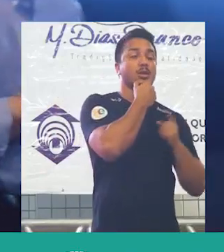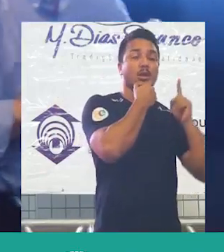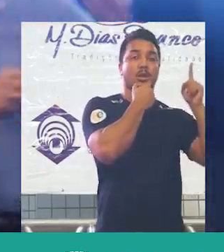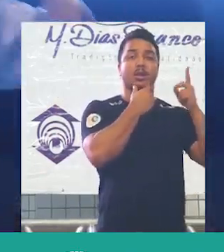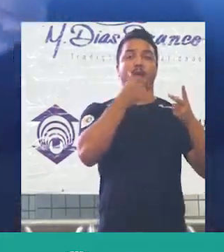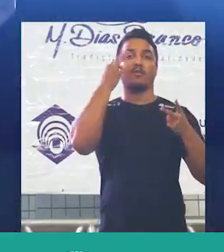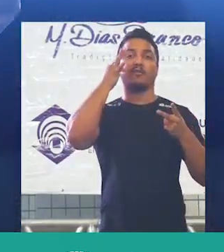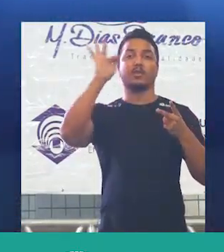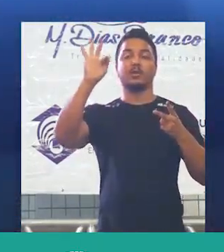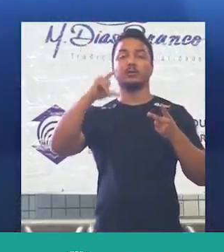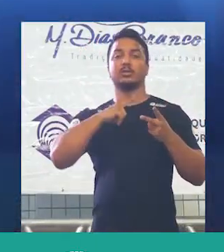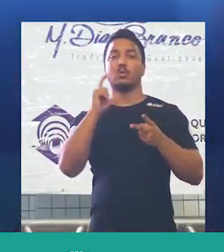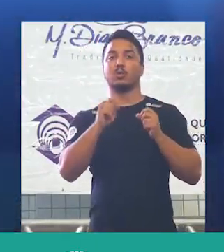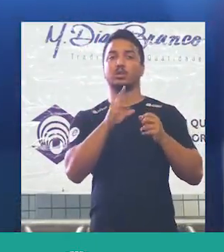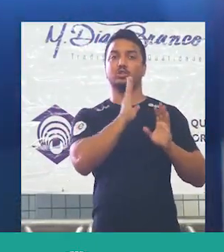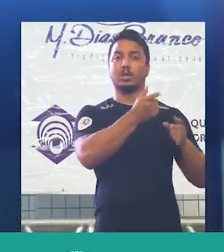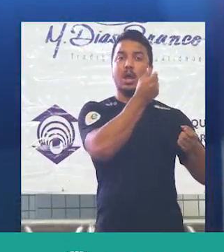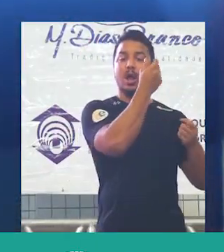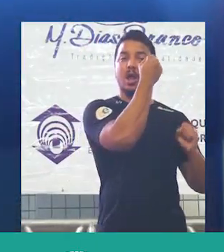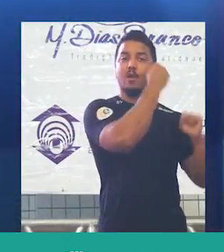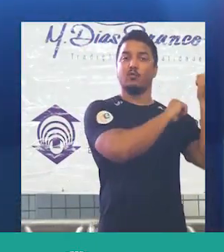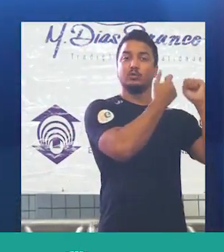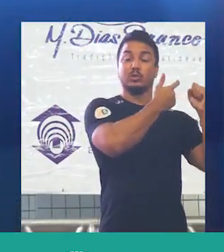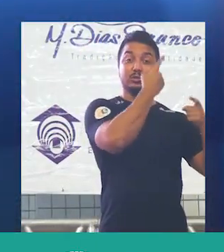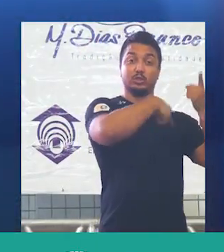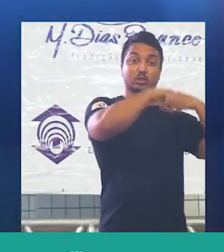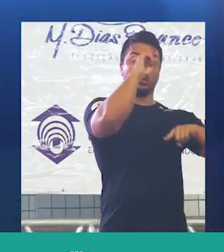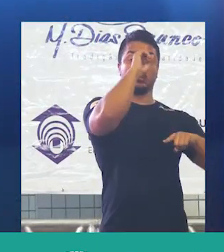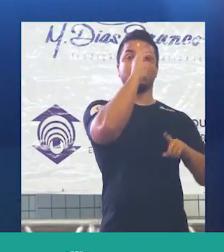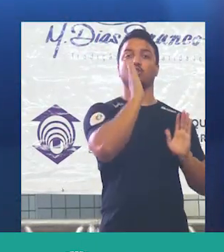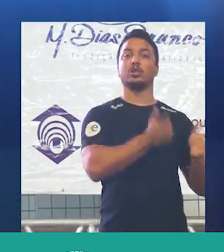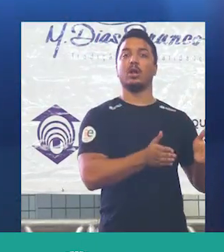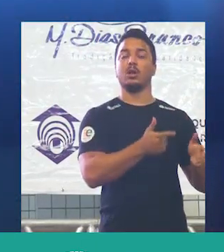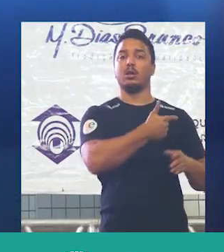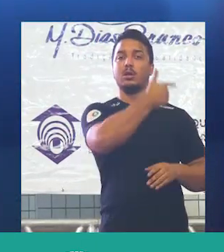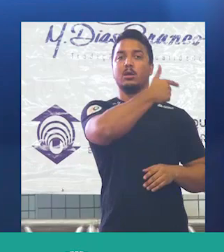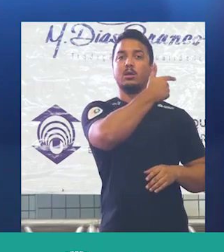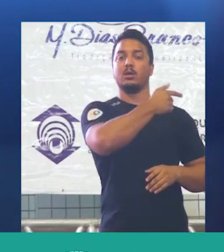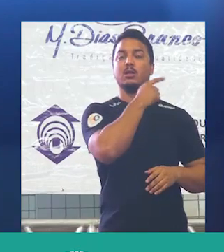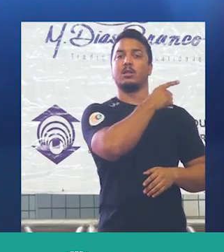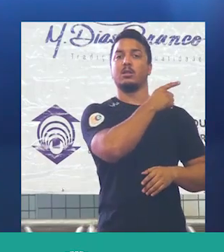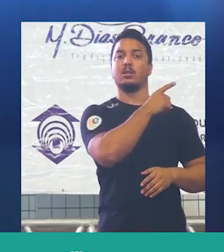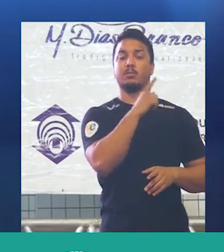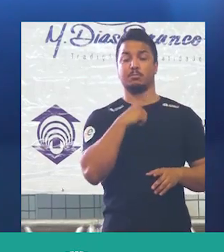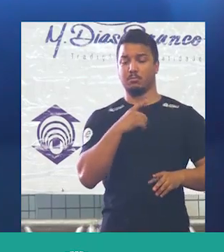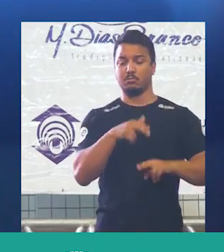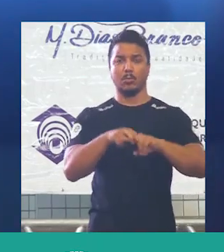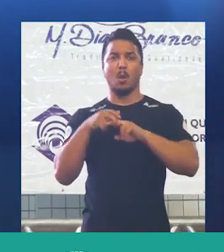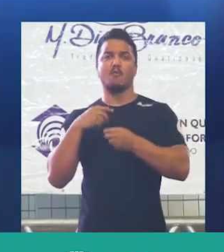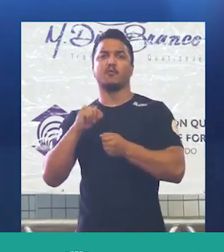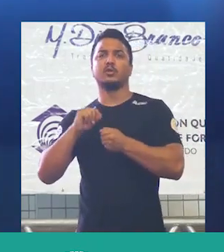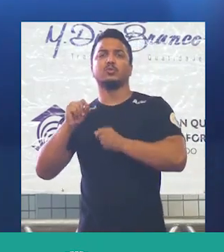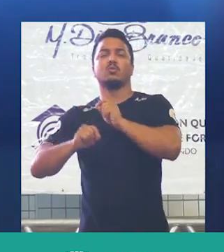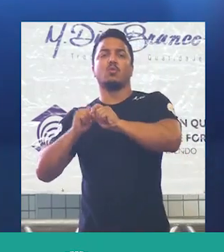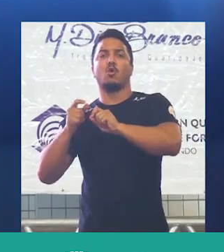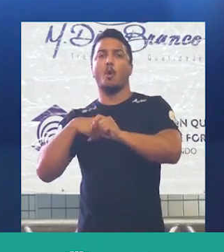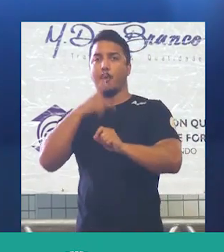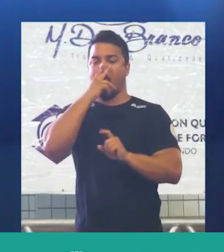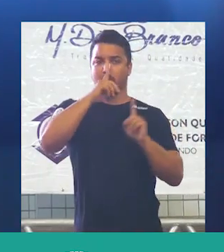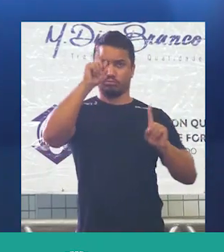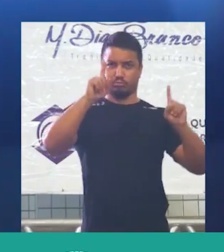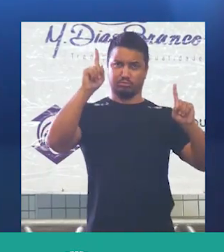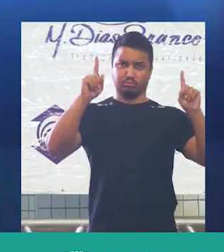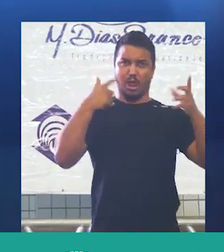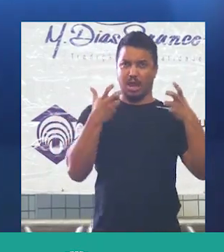França, está todo mundo na segunda revolução industrial? Só tem um jeito. Nós não vamos competir com eles